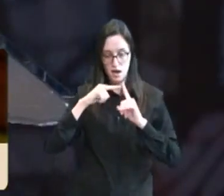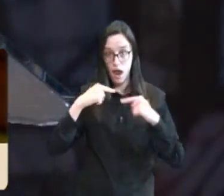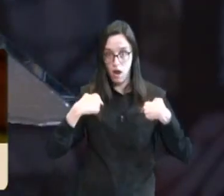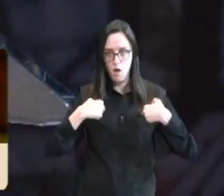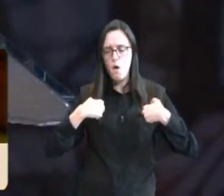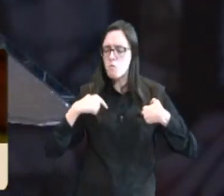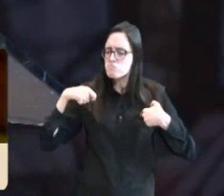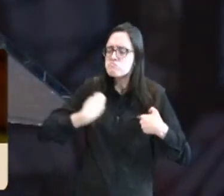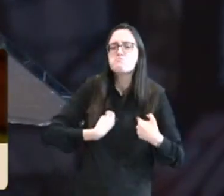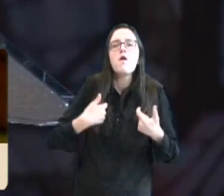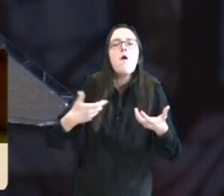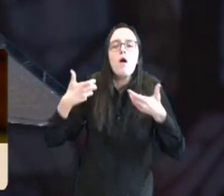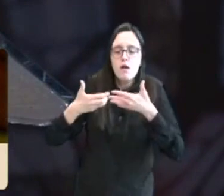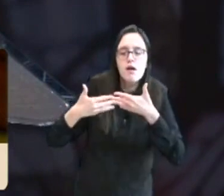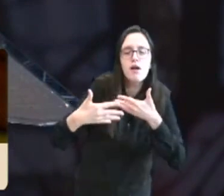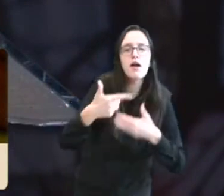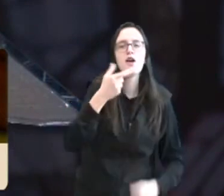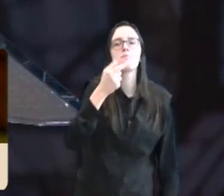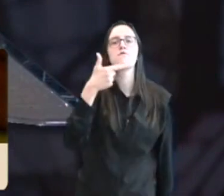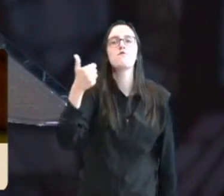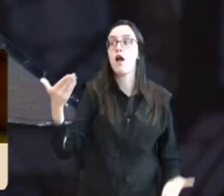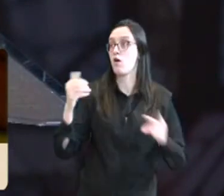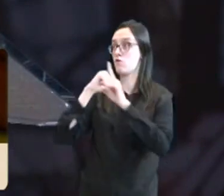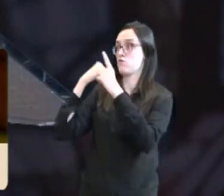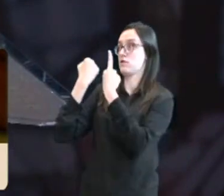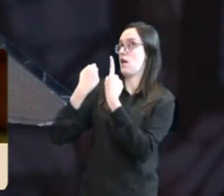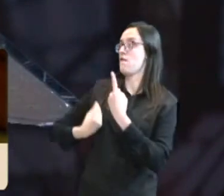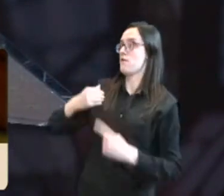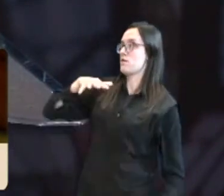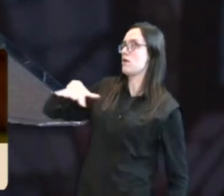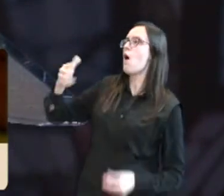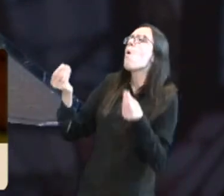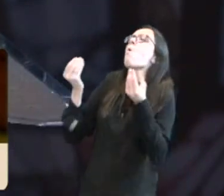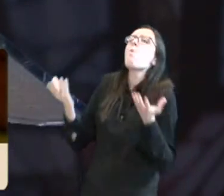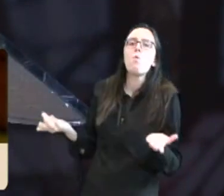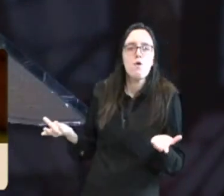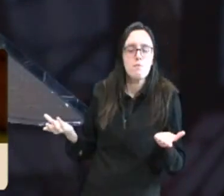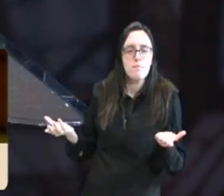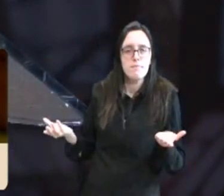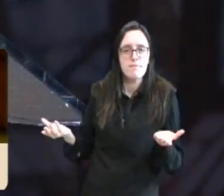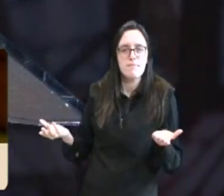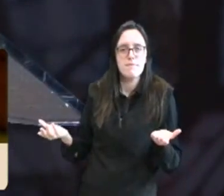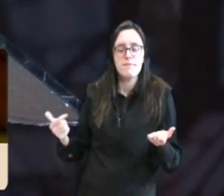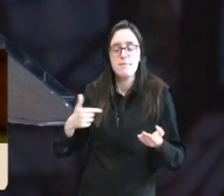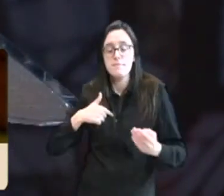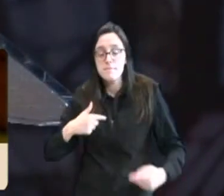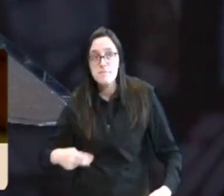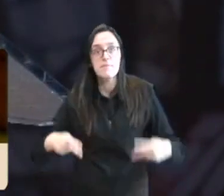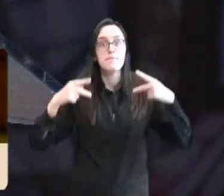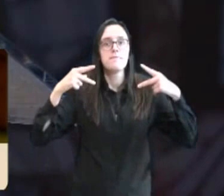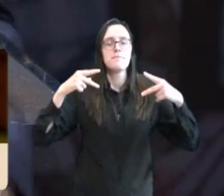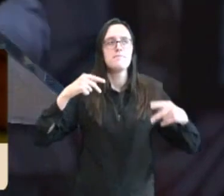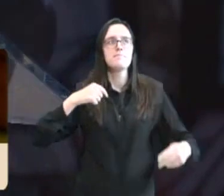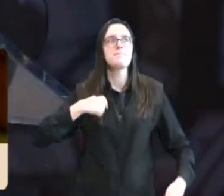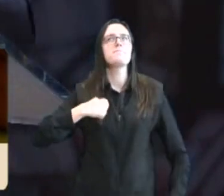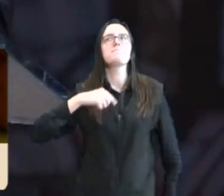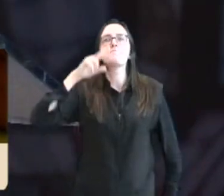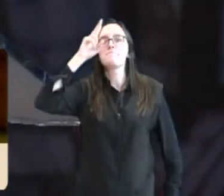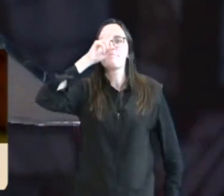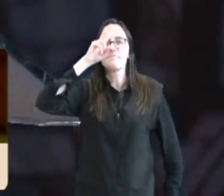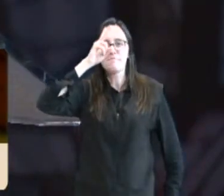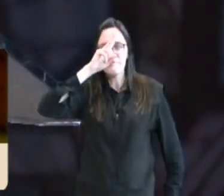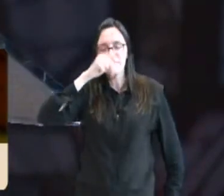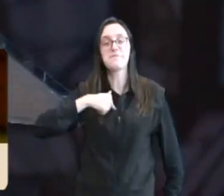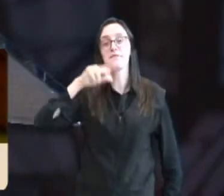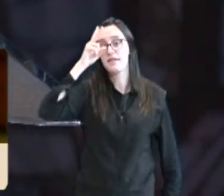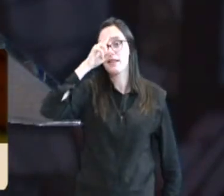eu sou na sociedade? E agora, quando eu ia pregar, isso me veio à mente, e eu lembrei